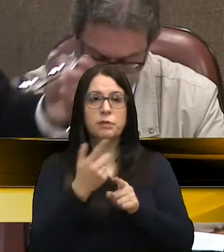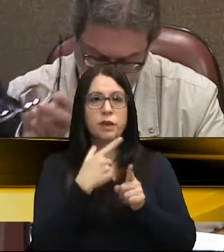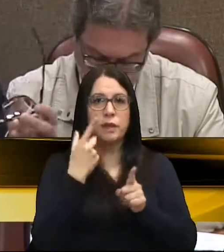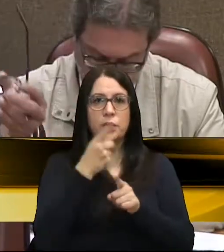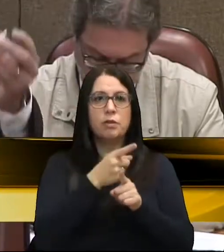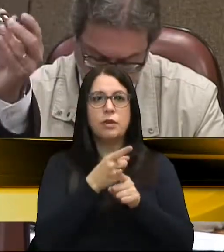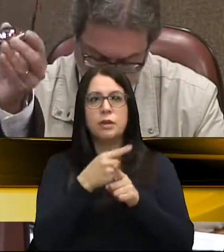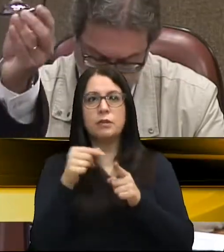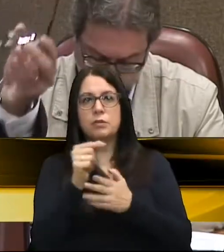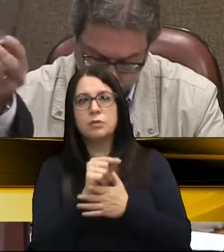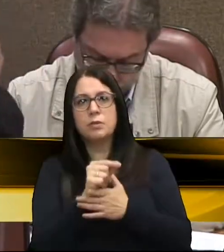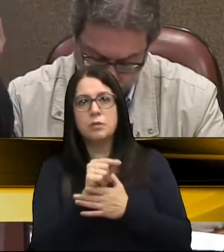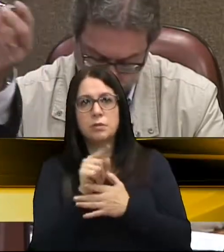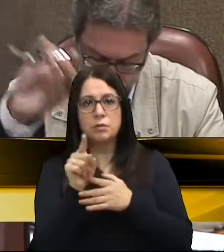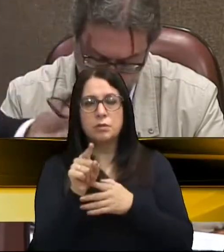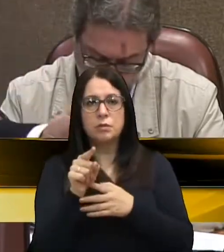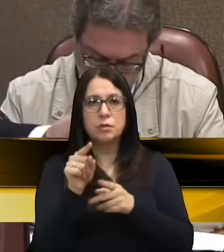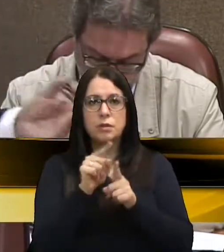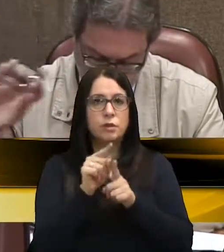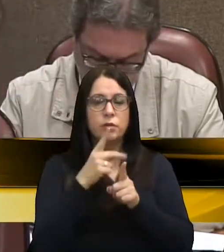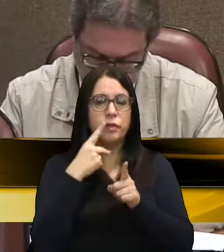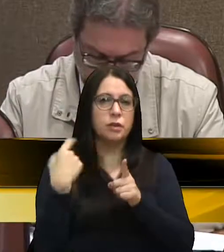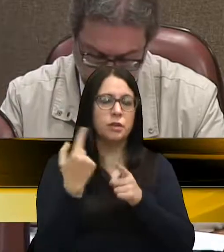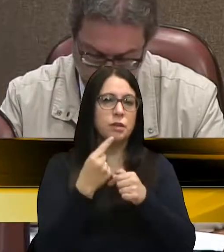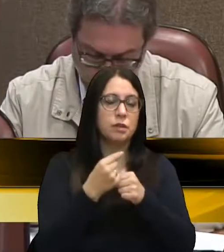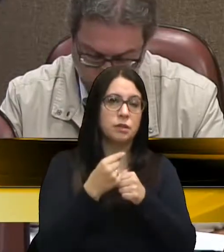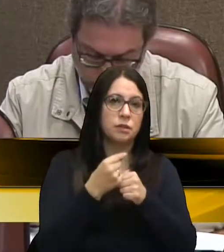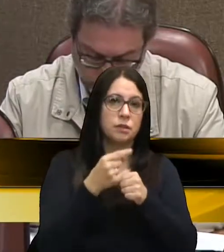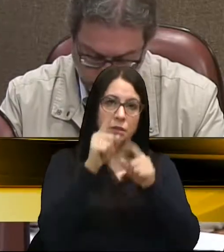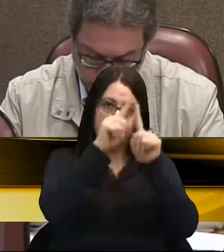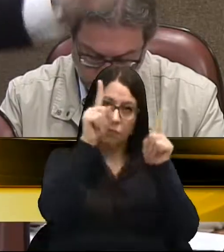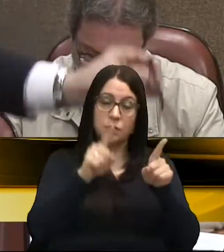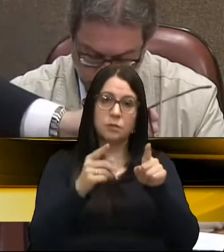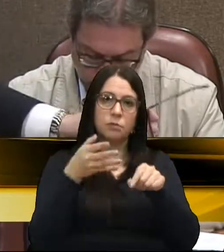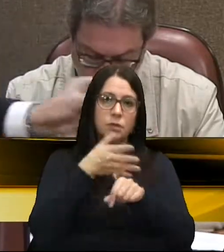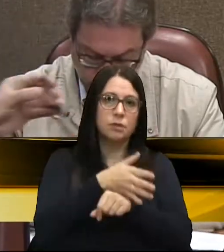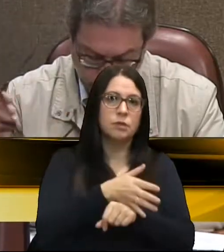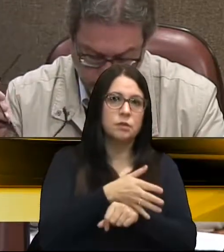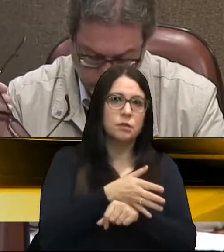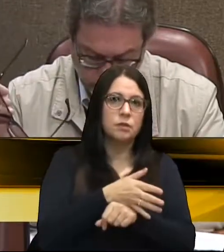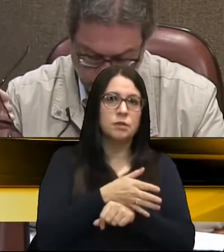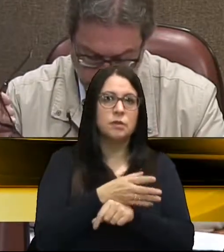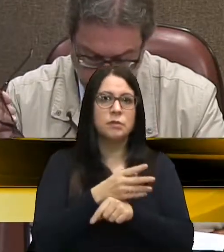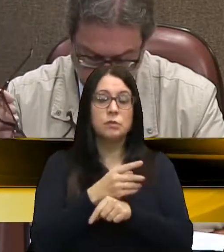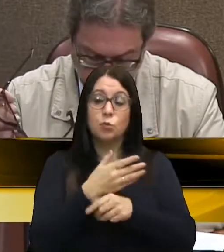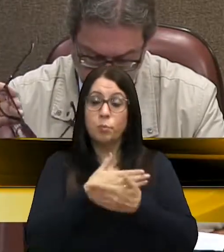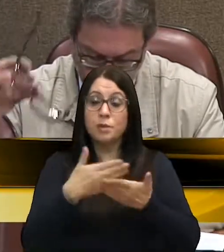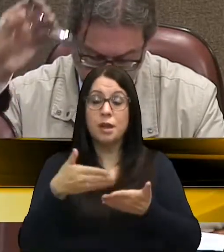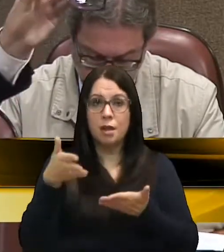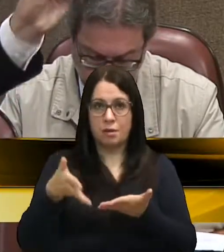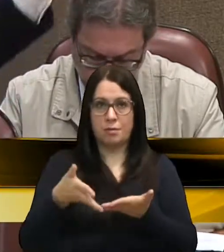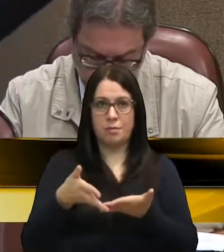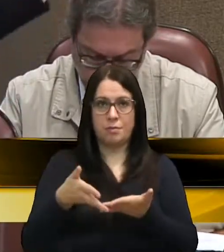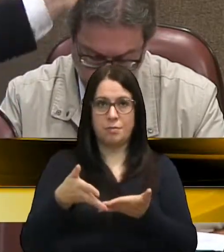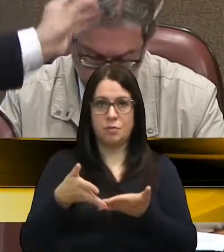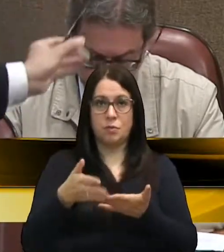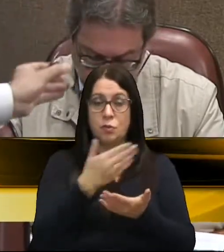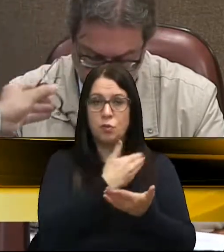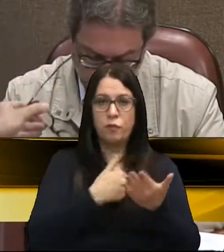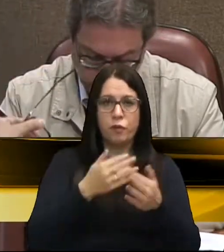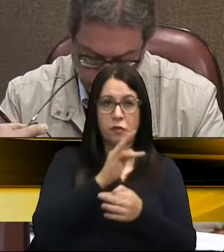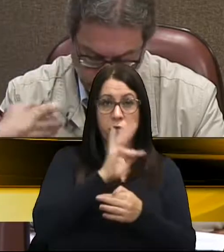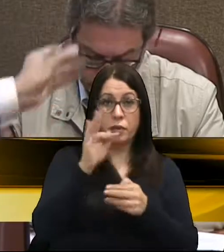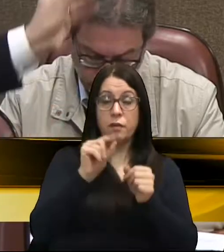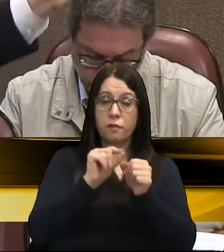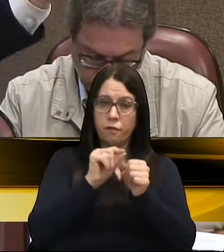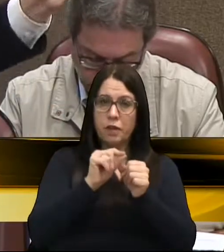mais tarde, vamos ter que enfrentar essa questão dos servidores, para os que entrarem a partir de agora, né? O governo federal já